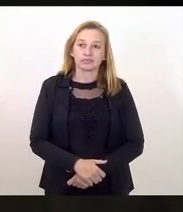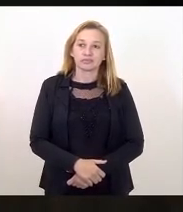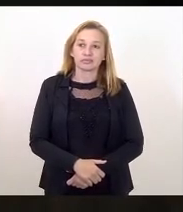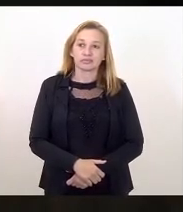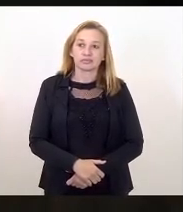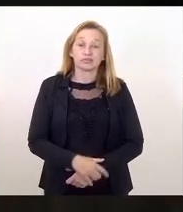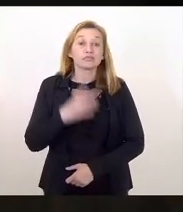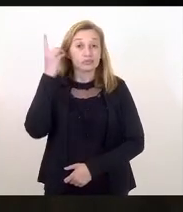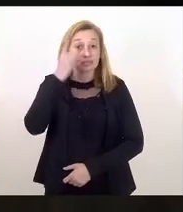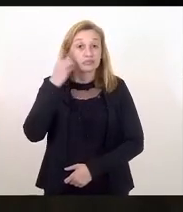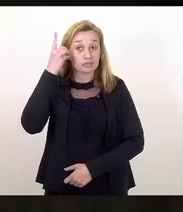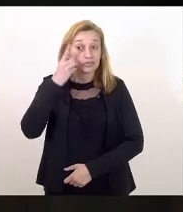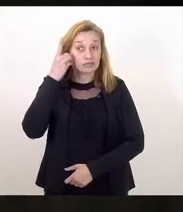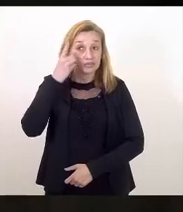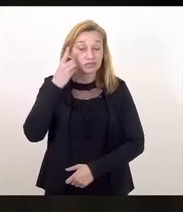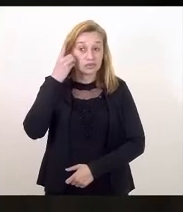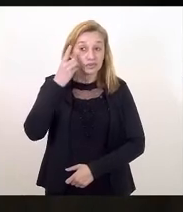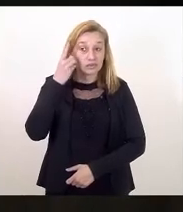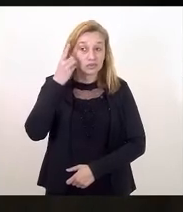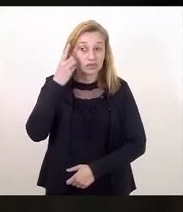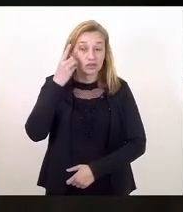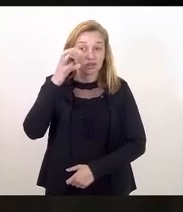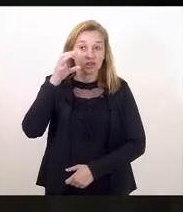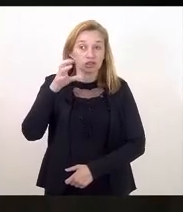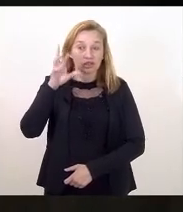Deputado Coronel Jairo.